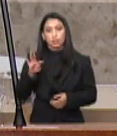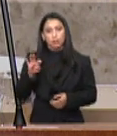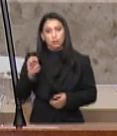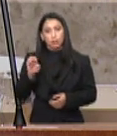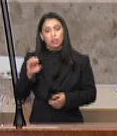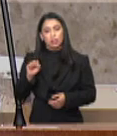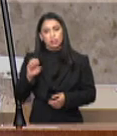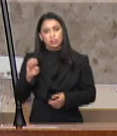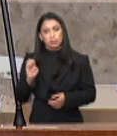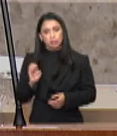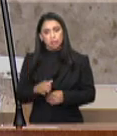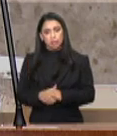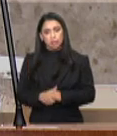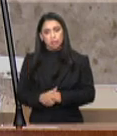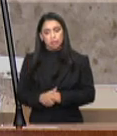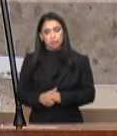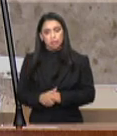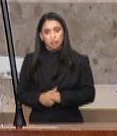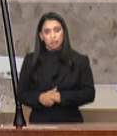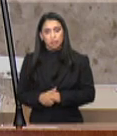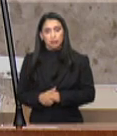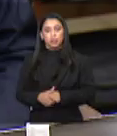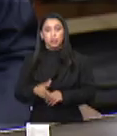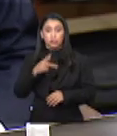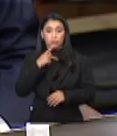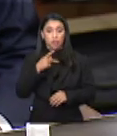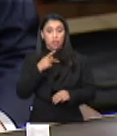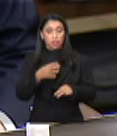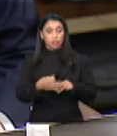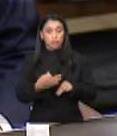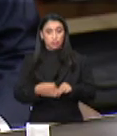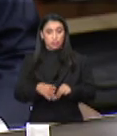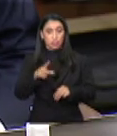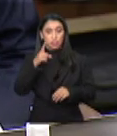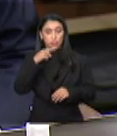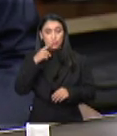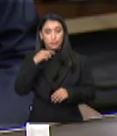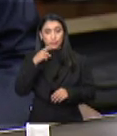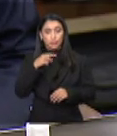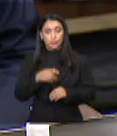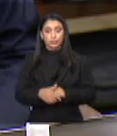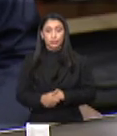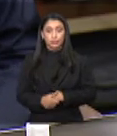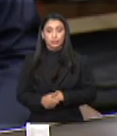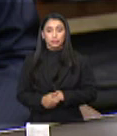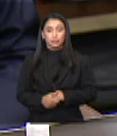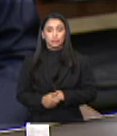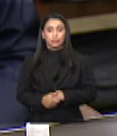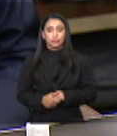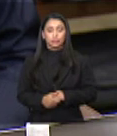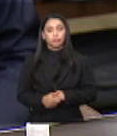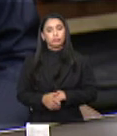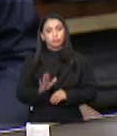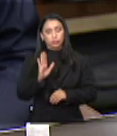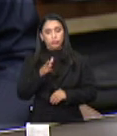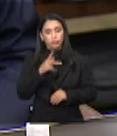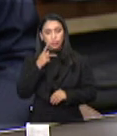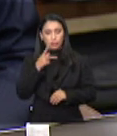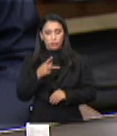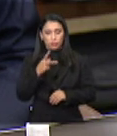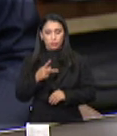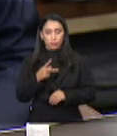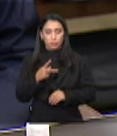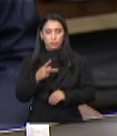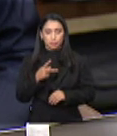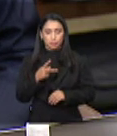tese. E até citei, Vossa Excelência, ministro Gilmar, porque esse é um caso que vai muito ao encontro do que Vossa Excelência